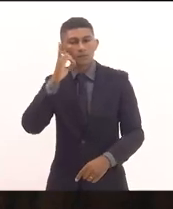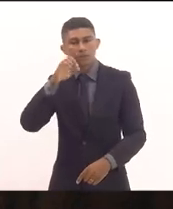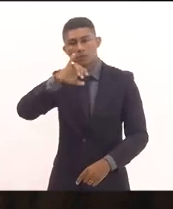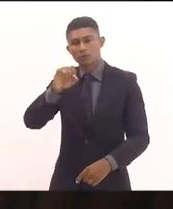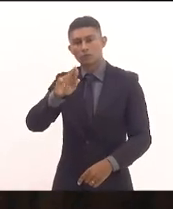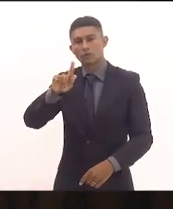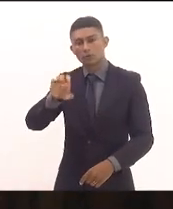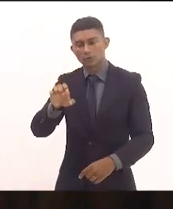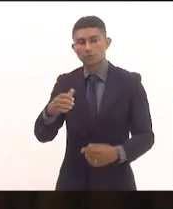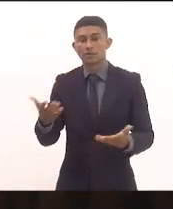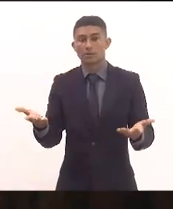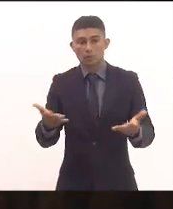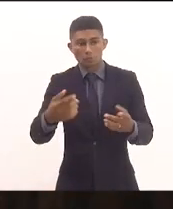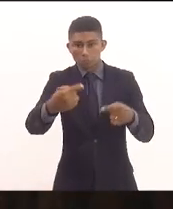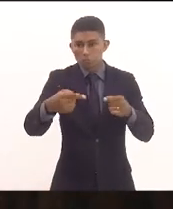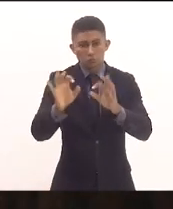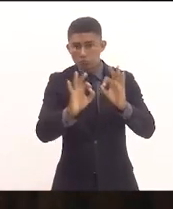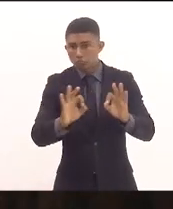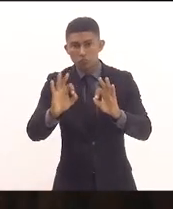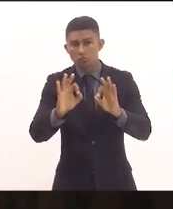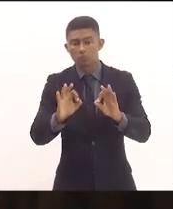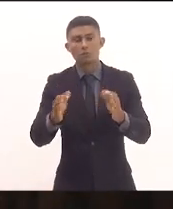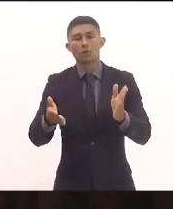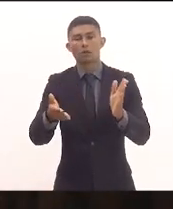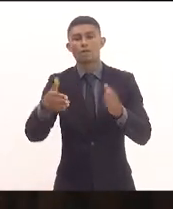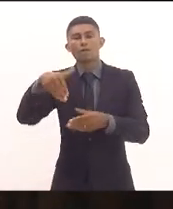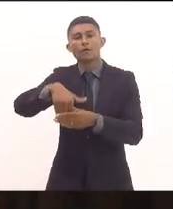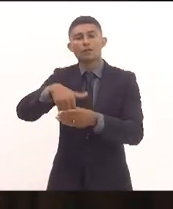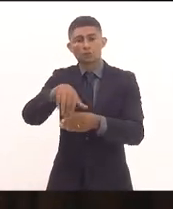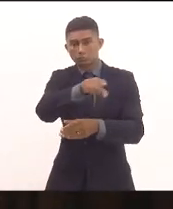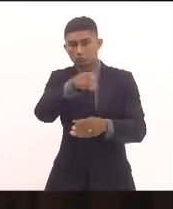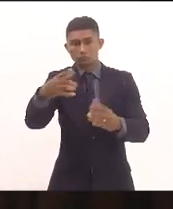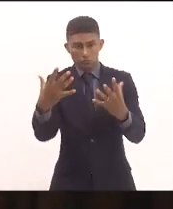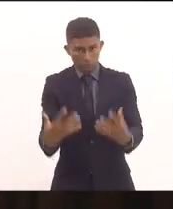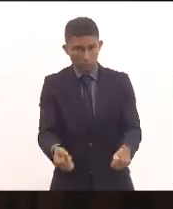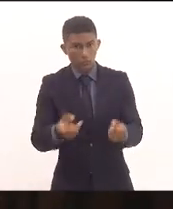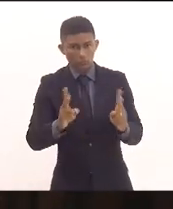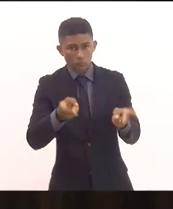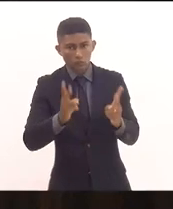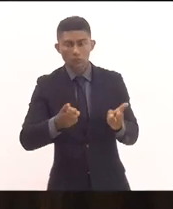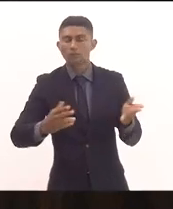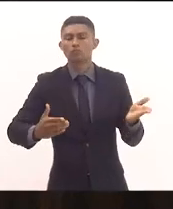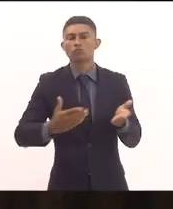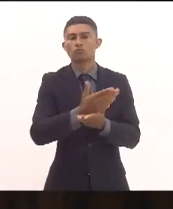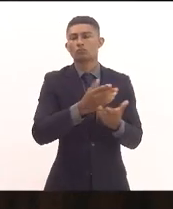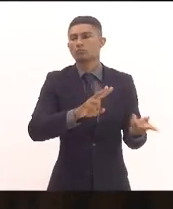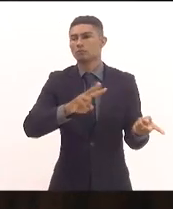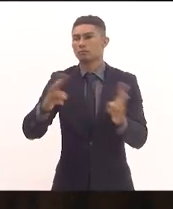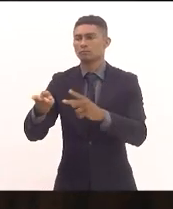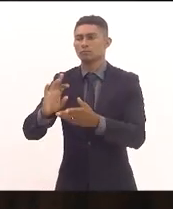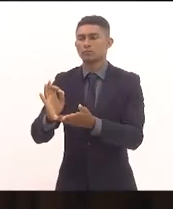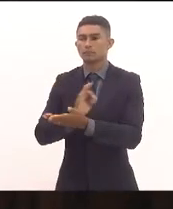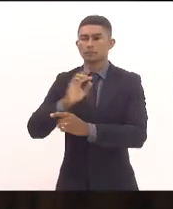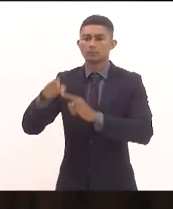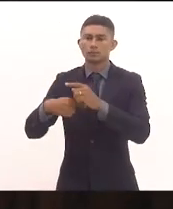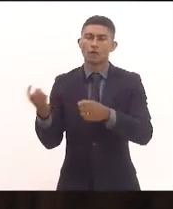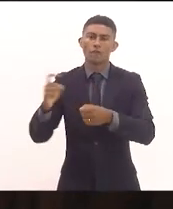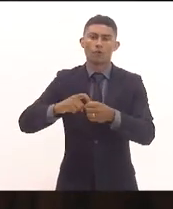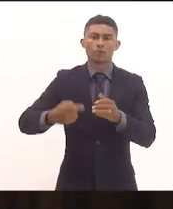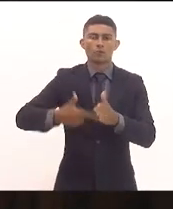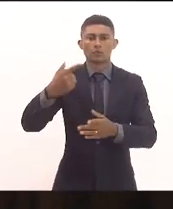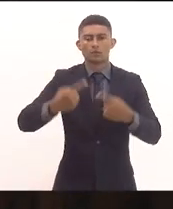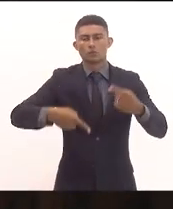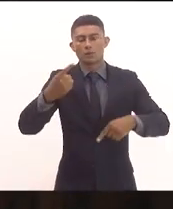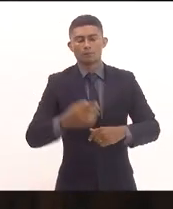votação, projeto assim emendado. Senhores que aprovam, permaneçam como estão, aprovado. Vai a redação do vencido para a segunda discussão.